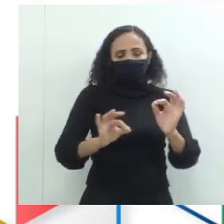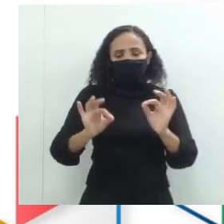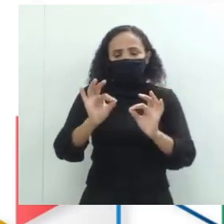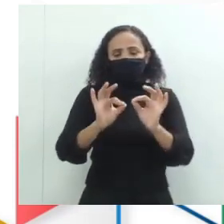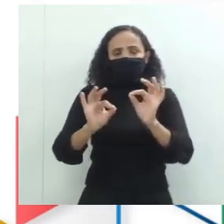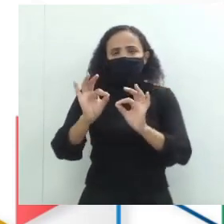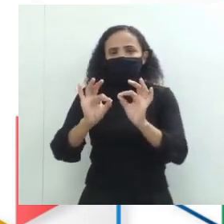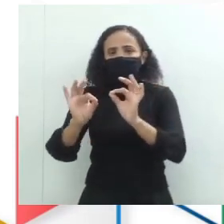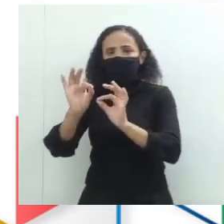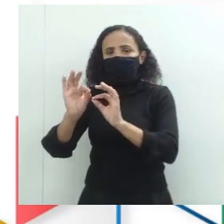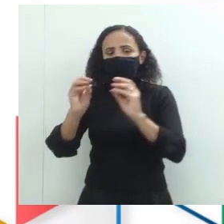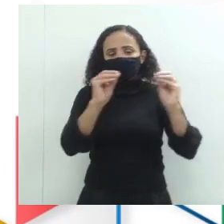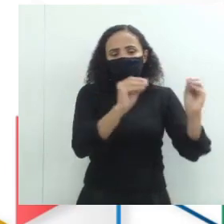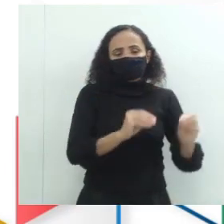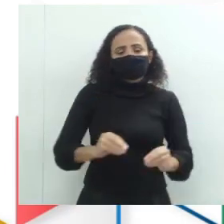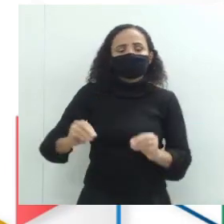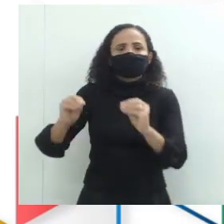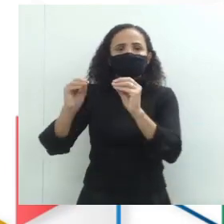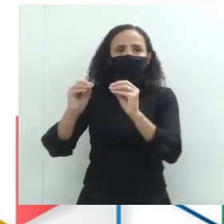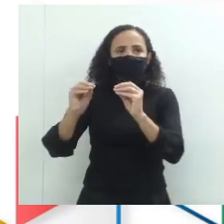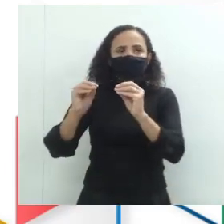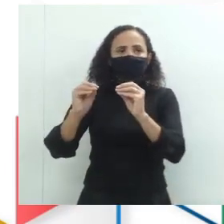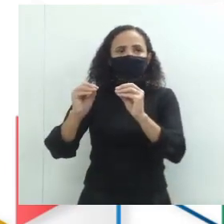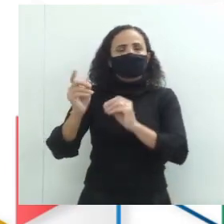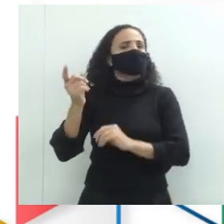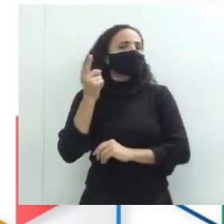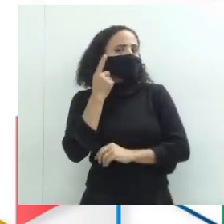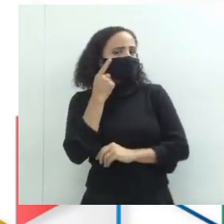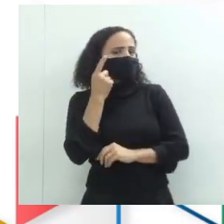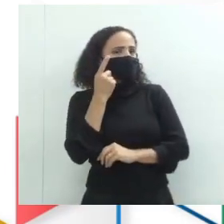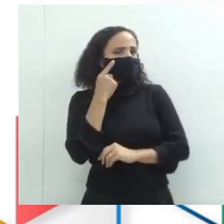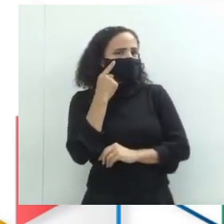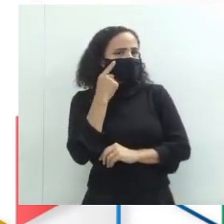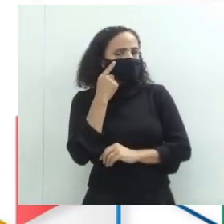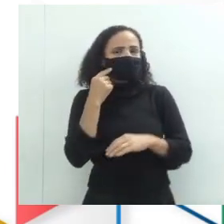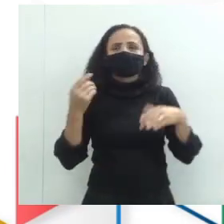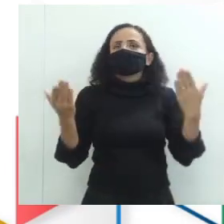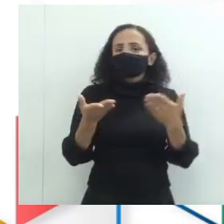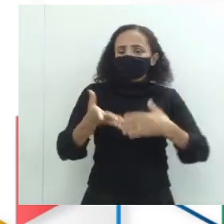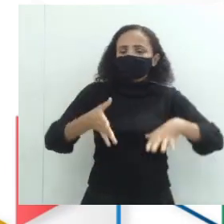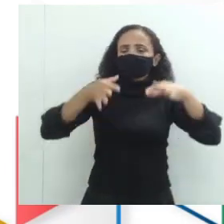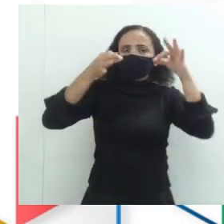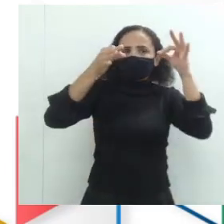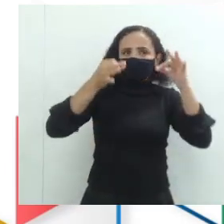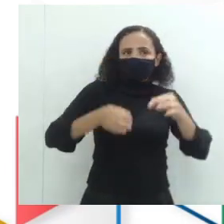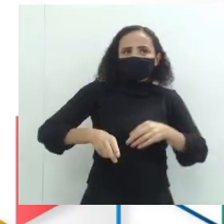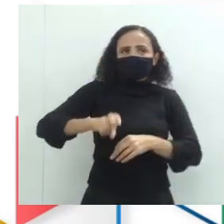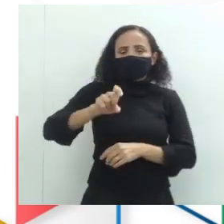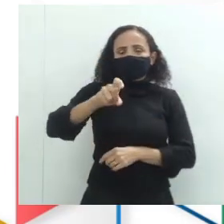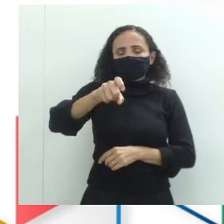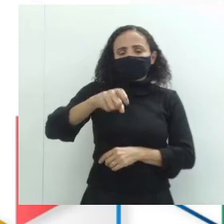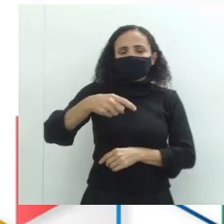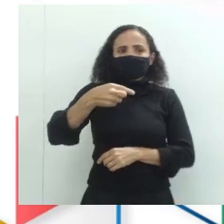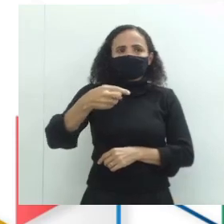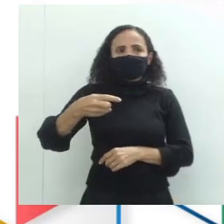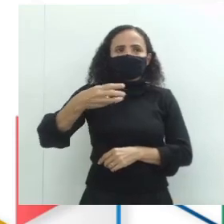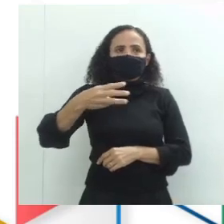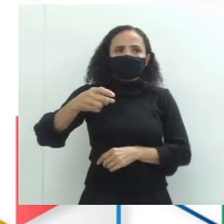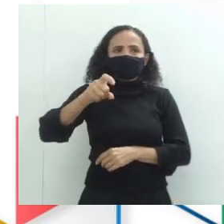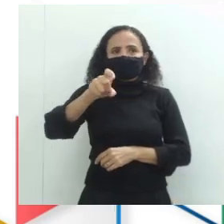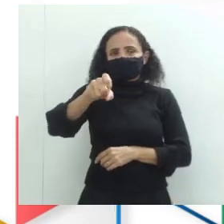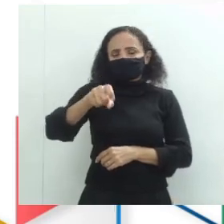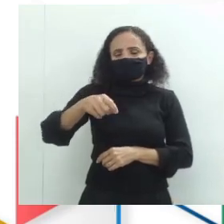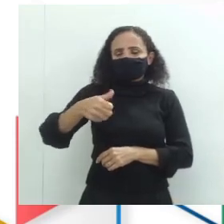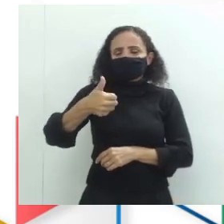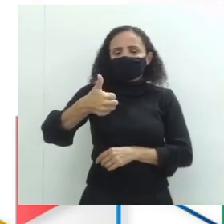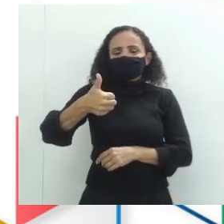4 vai passar para o outro lado, mais 4. Fechou? Agora tá correto, ó. 5x menos 3x é igual a 12 mais